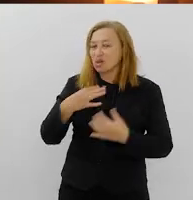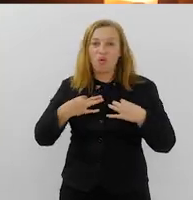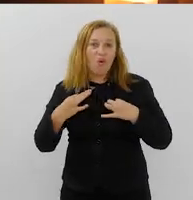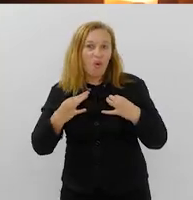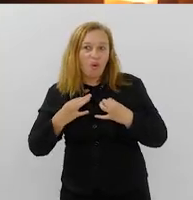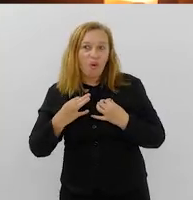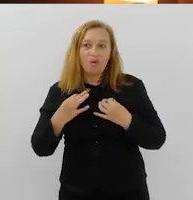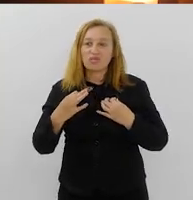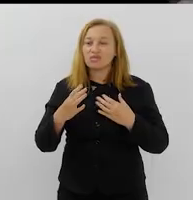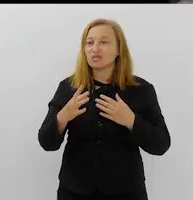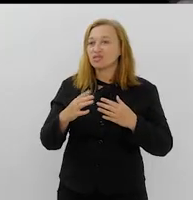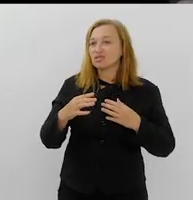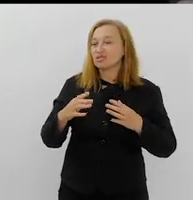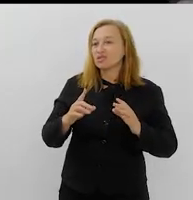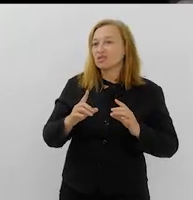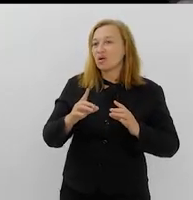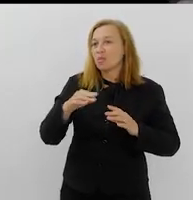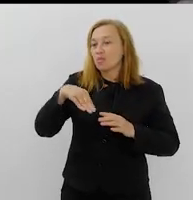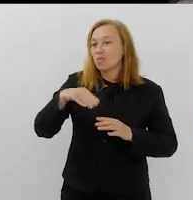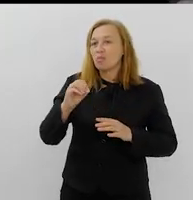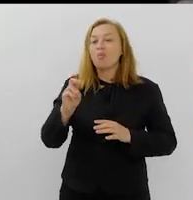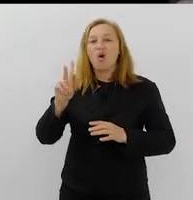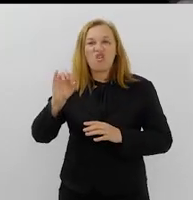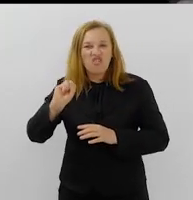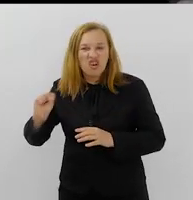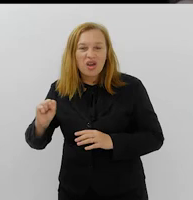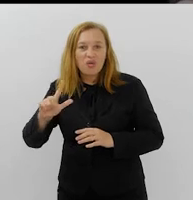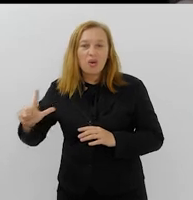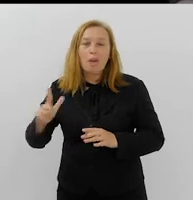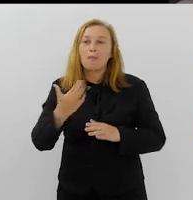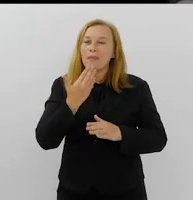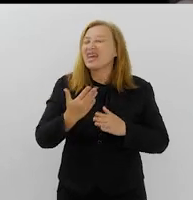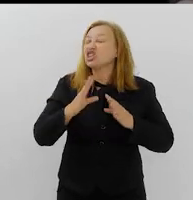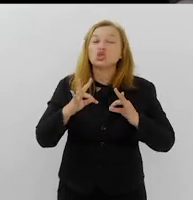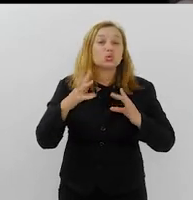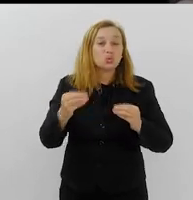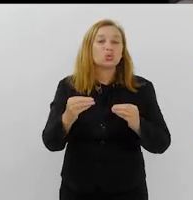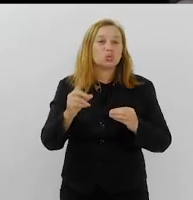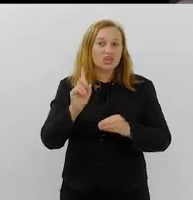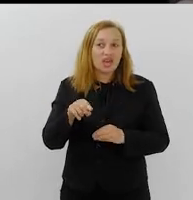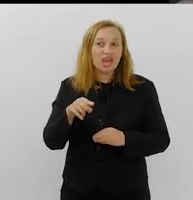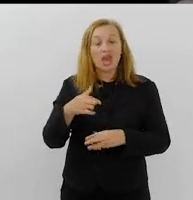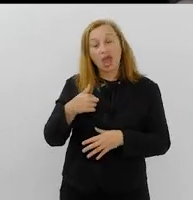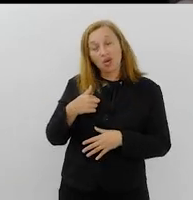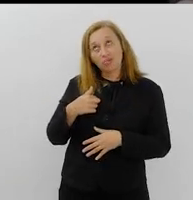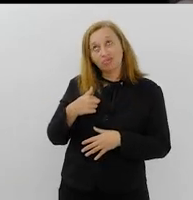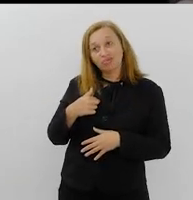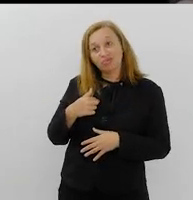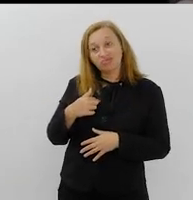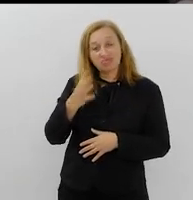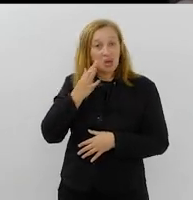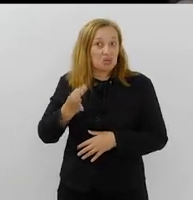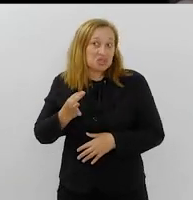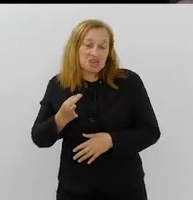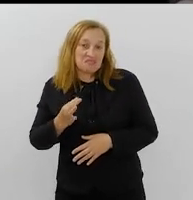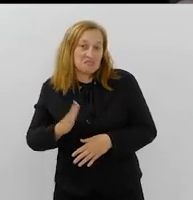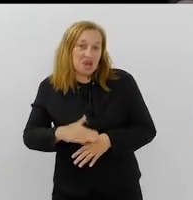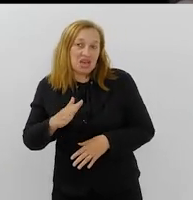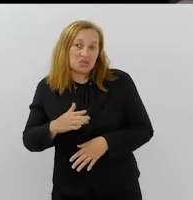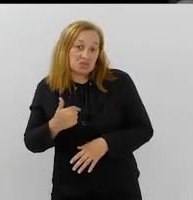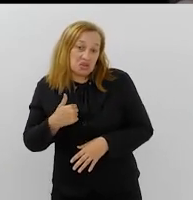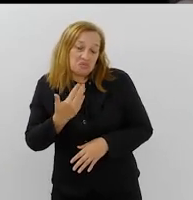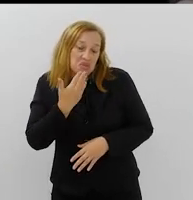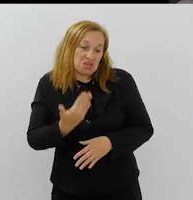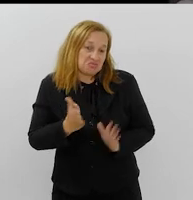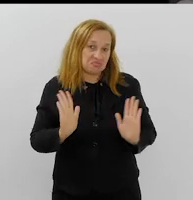seja roupa, seja móvel. Gente, a gente pede tudo mesmo, né? Eu, então, nem sei mais o que eu